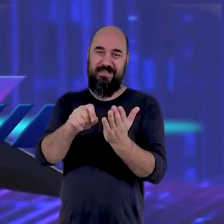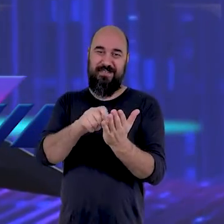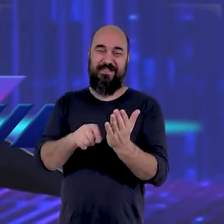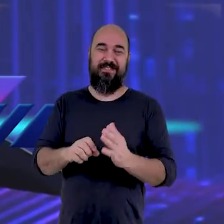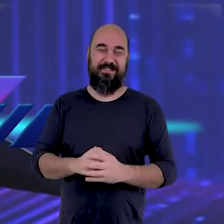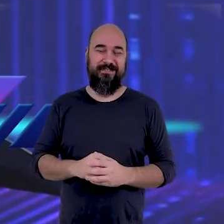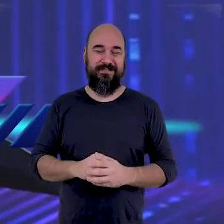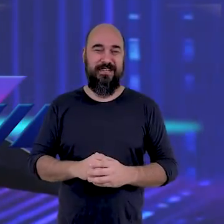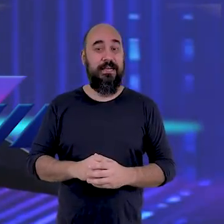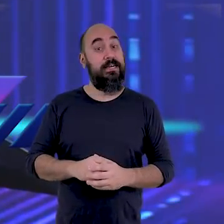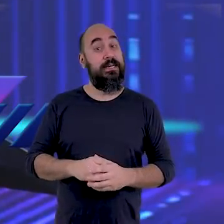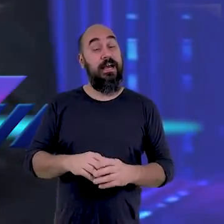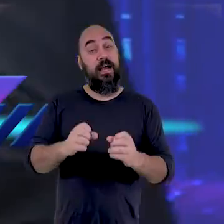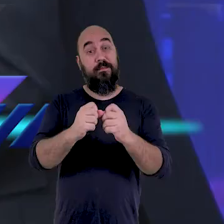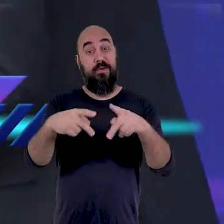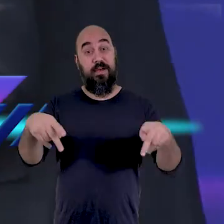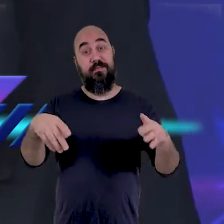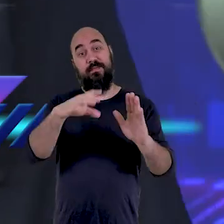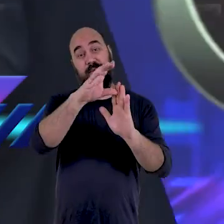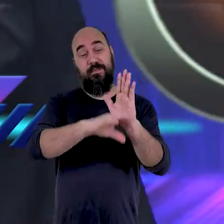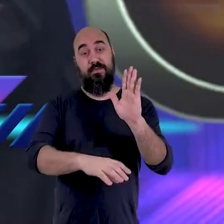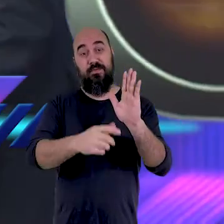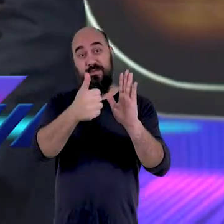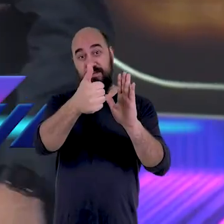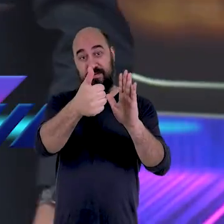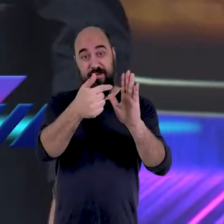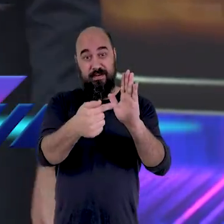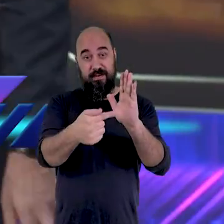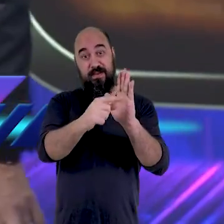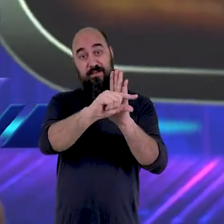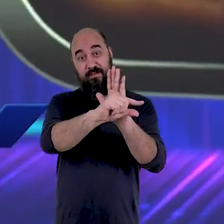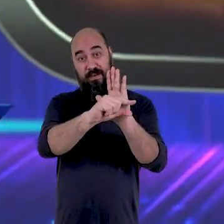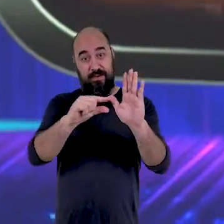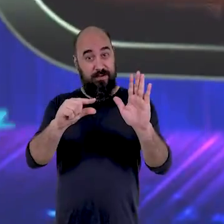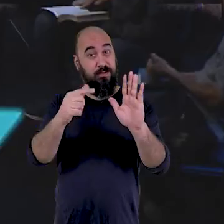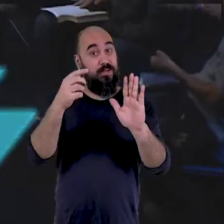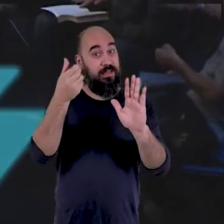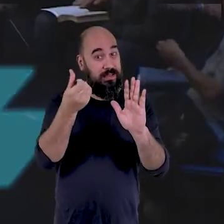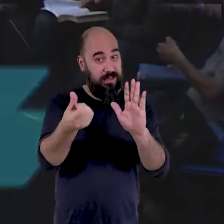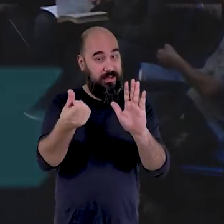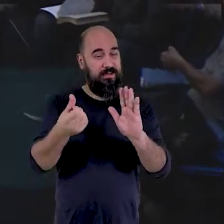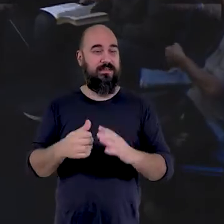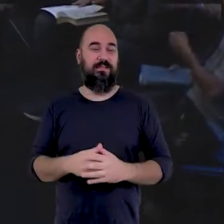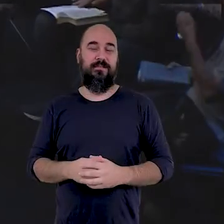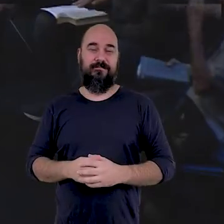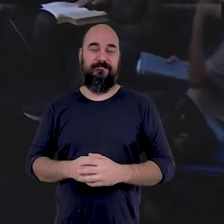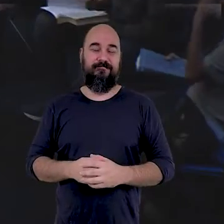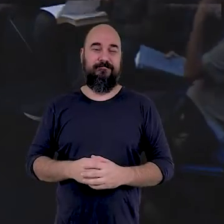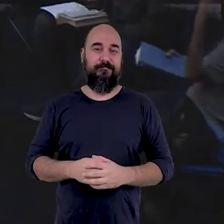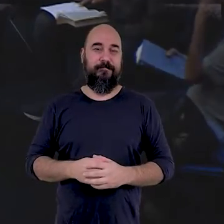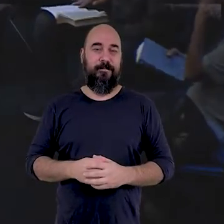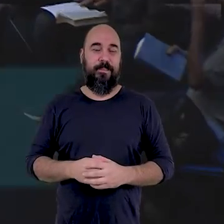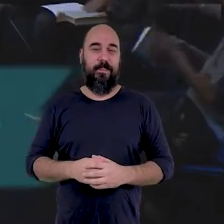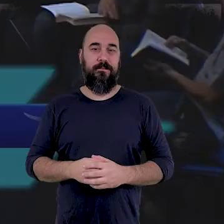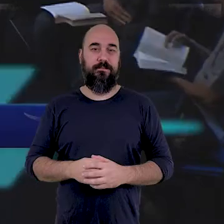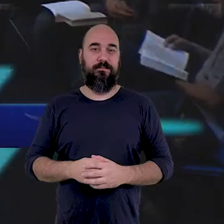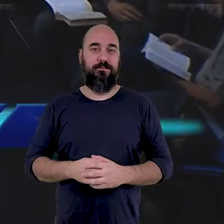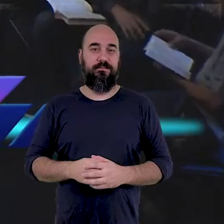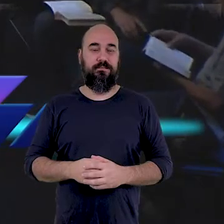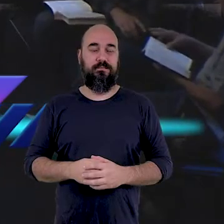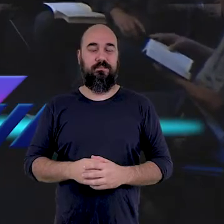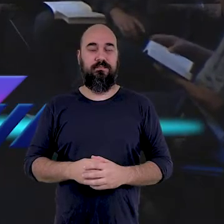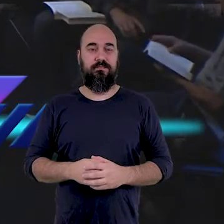João, no capítulo 17, versículo 6, o seguinte: Apocalipse 17, versículo 6, está o